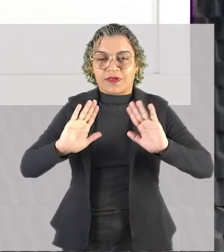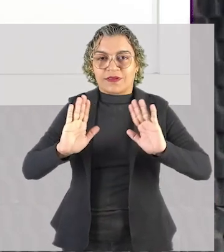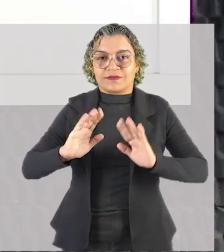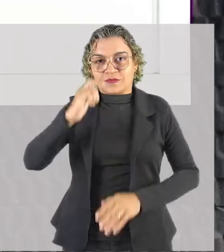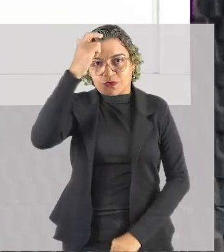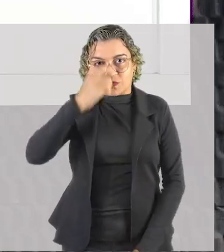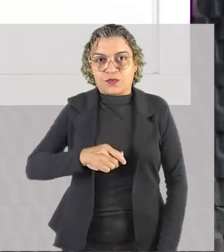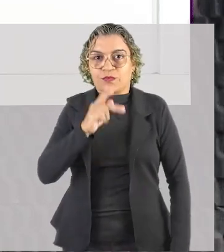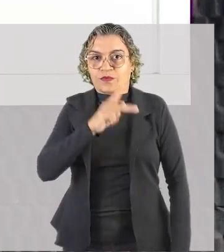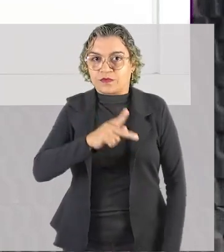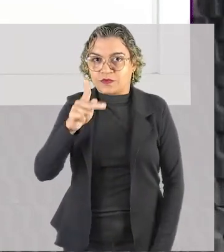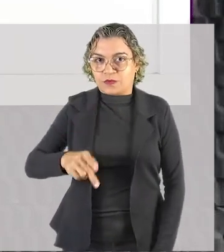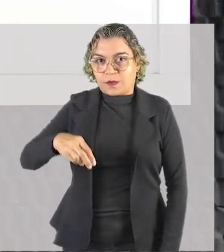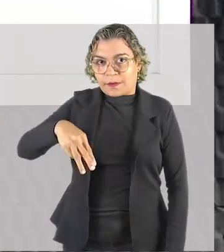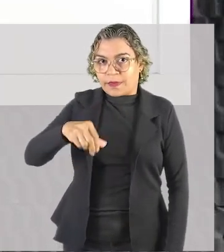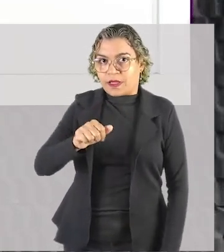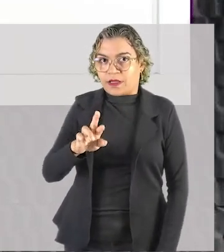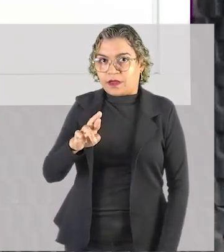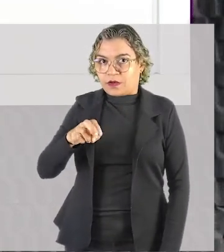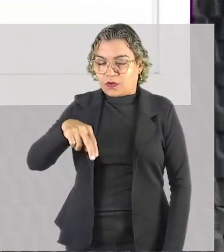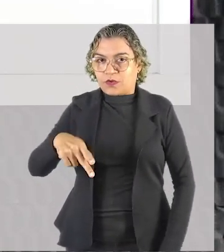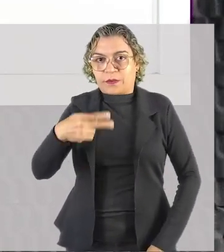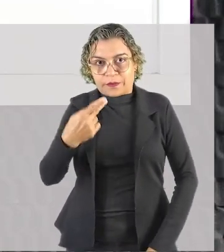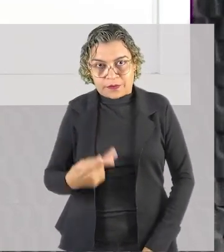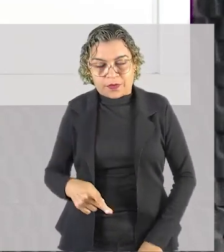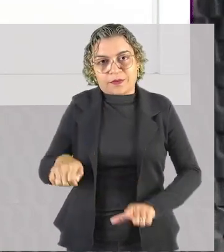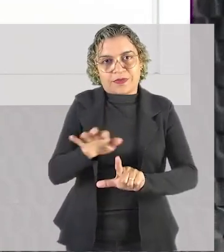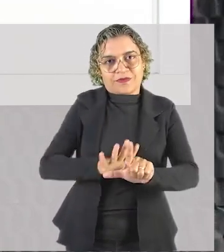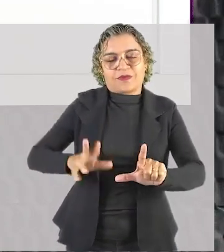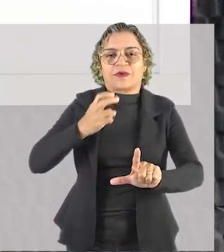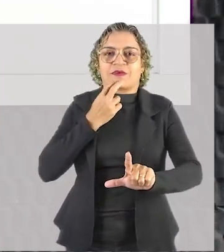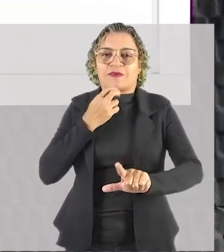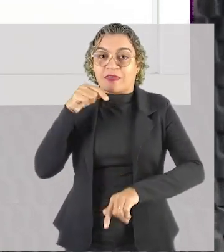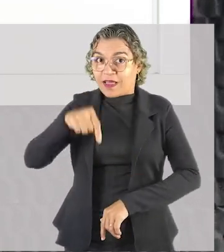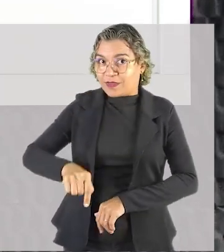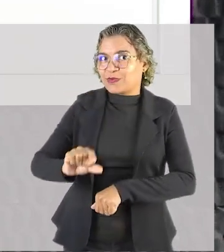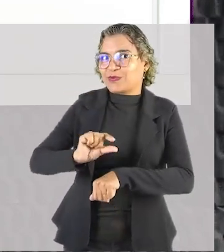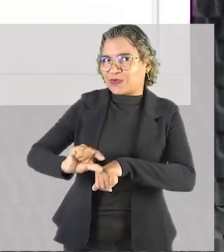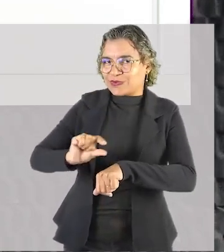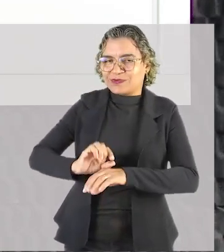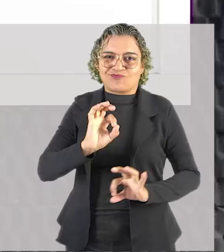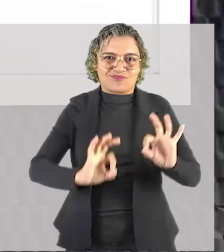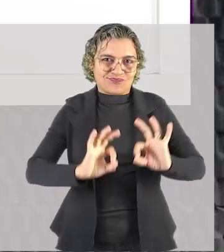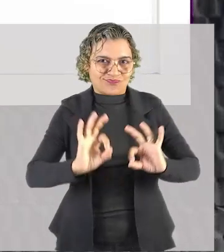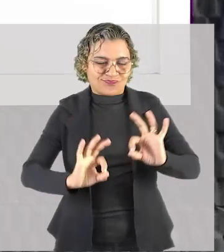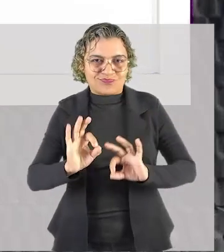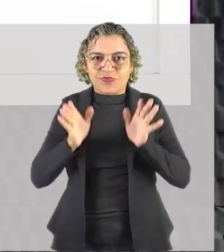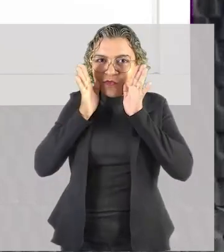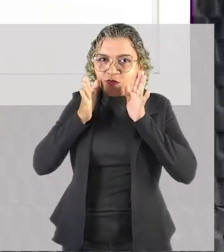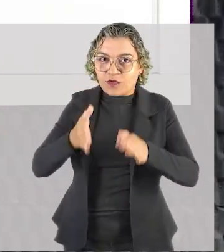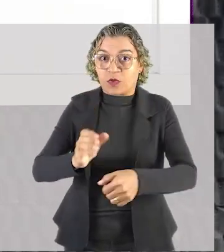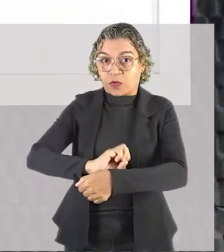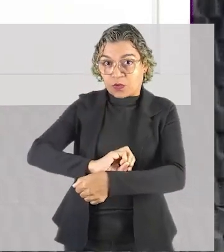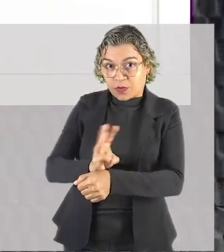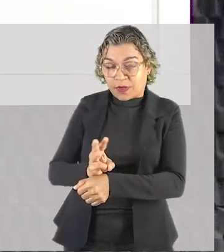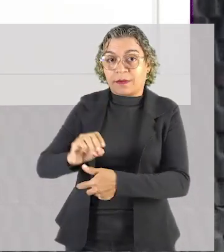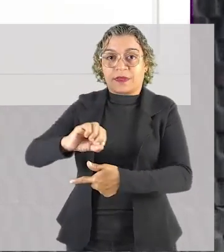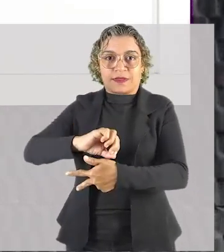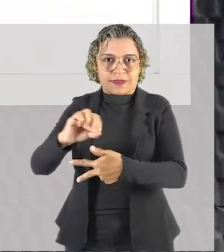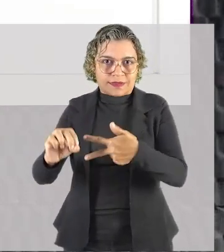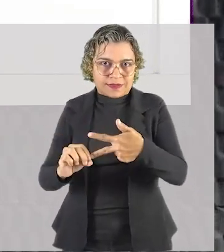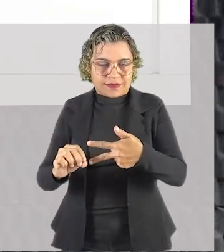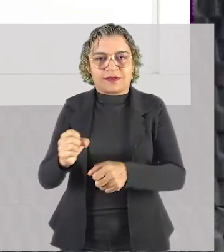Olá pessoal, aqui é o professor Maroni Beck, professor da plataforma Gonçalves Dias. Estamos aqui no cursinho preparatório o Paz-UEMA